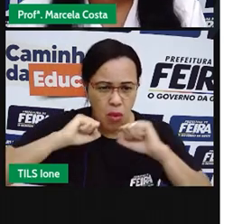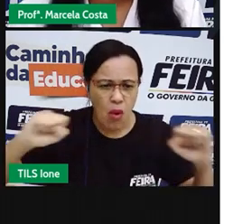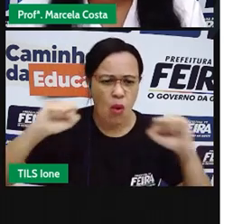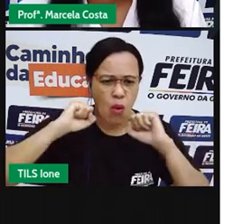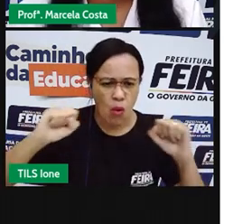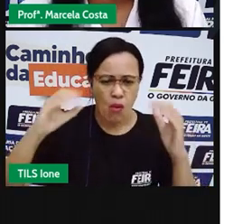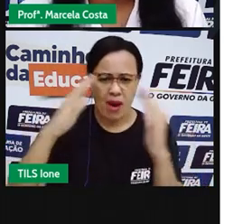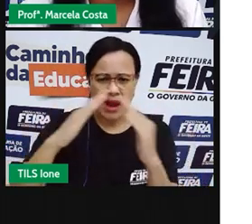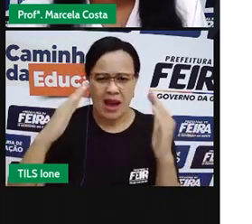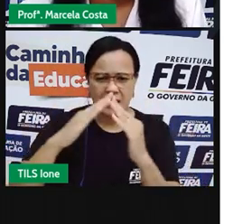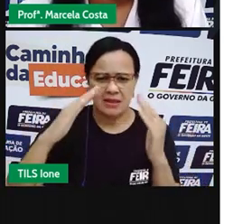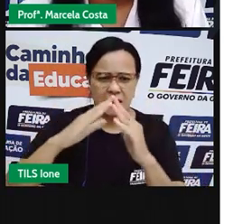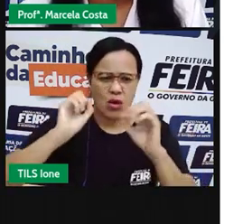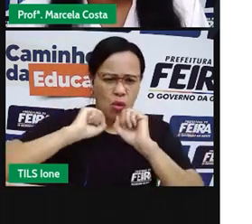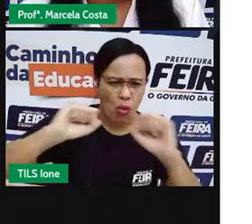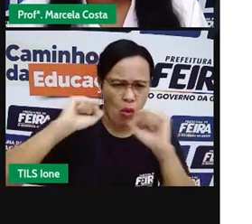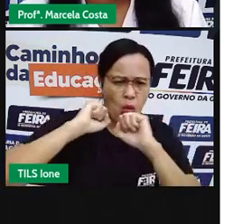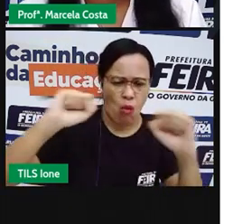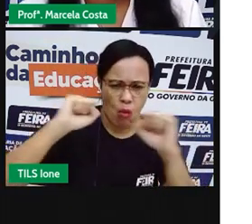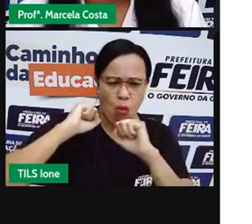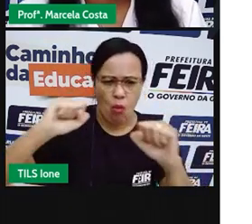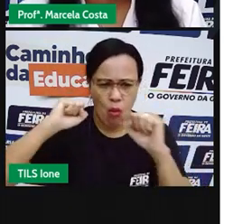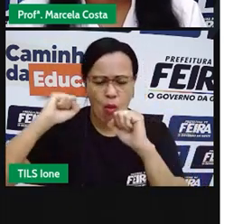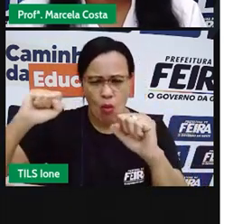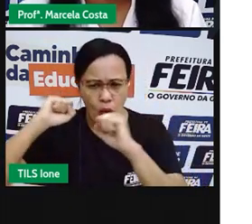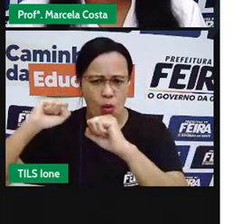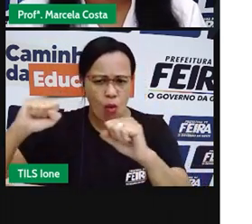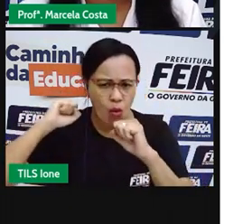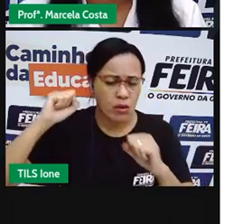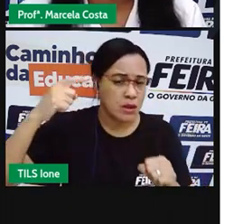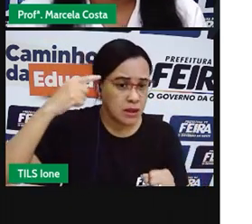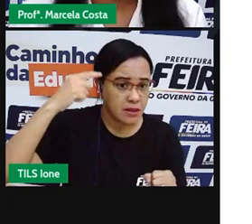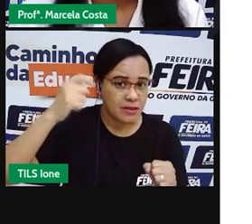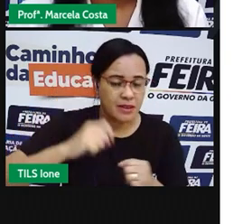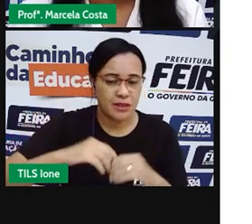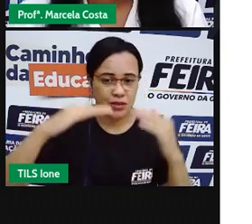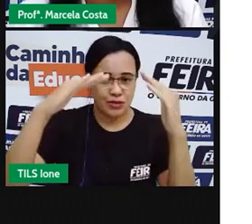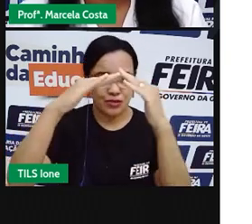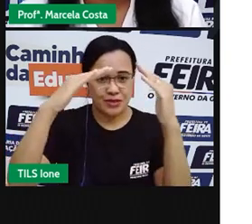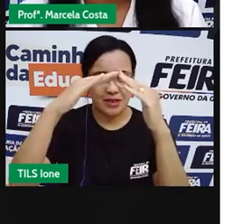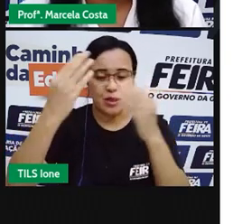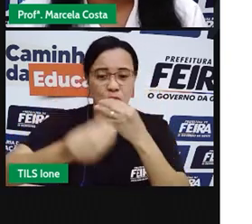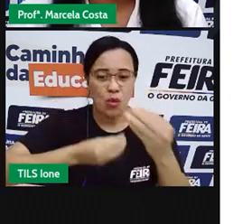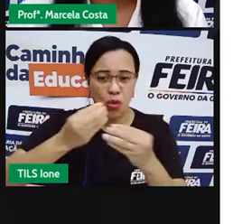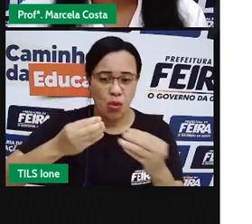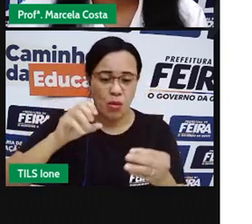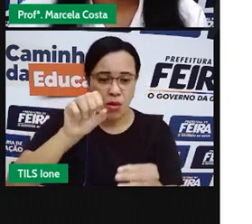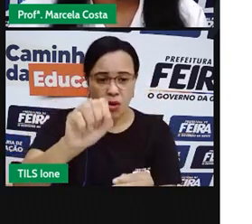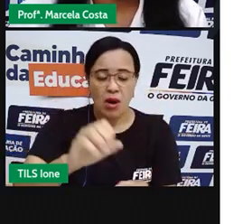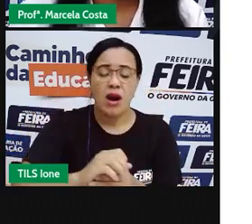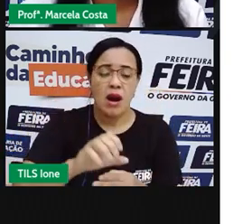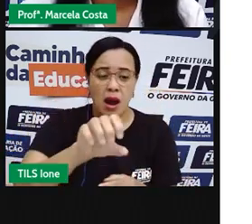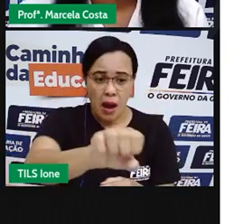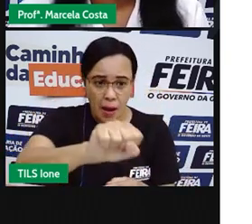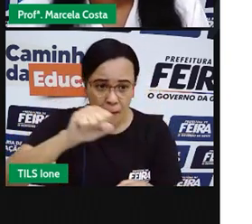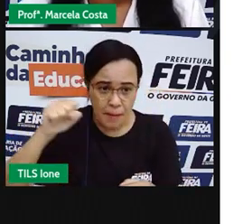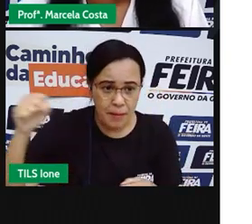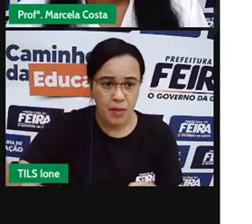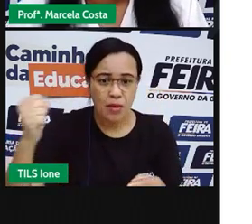toda tremendo. Olha, parece que o telhado está saindo do lugar, a porta está saindo do lugar.